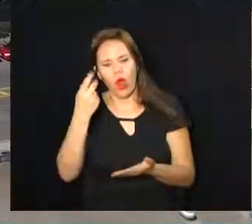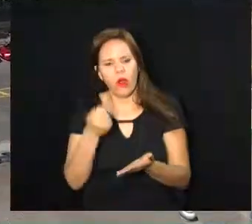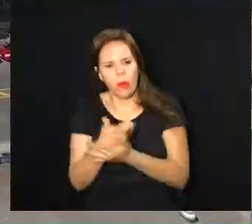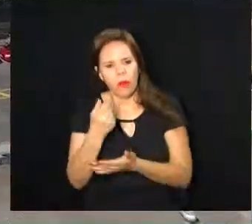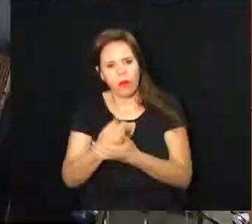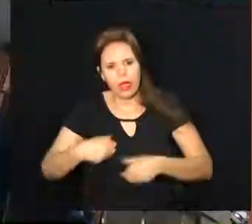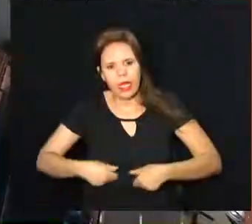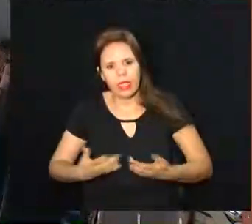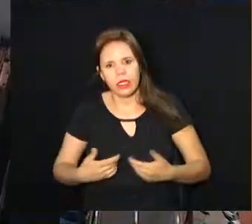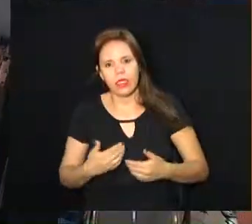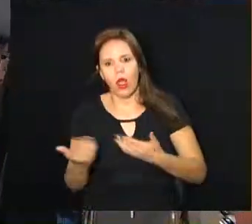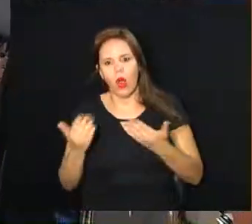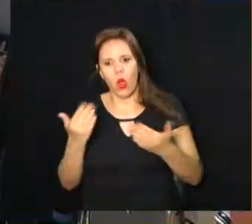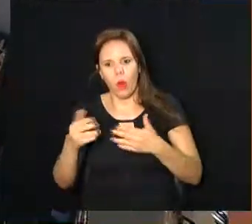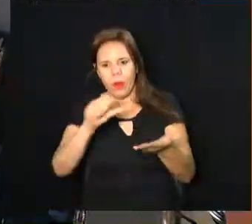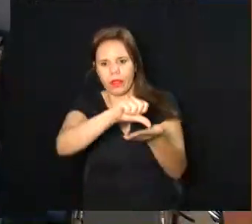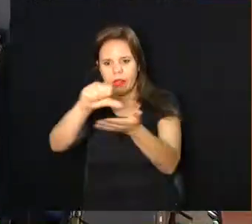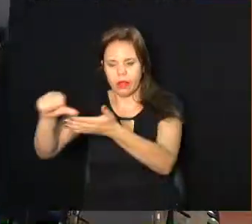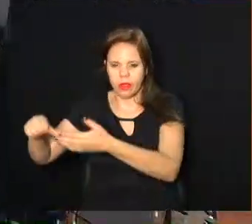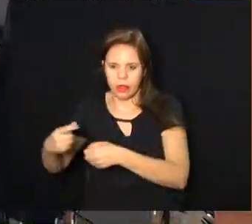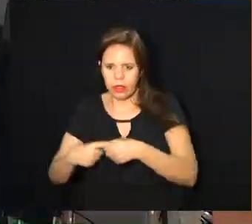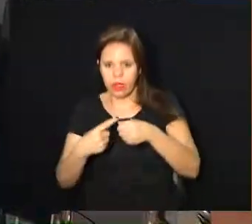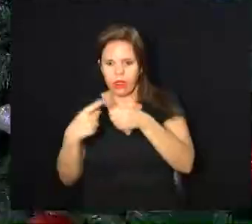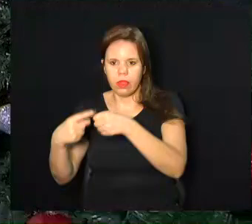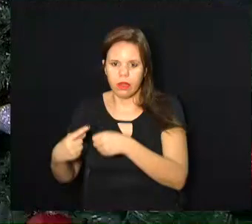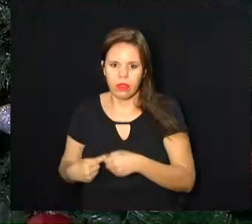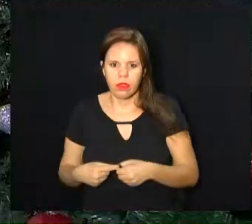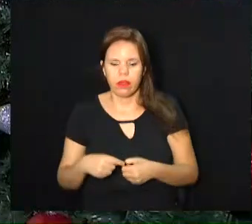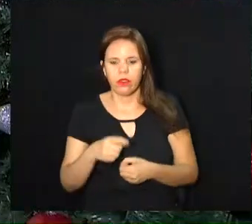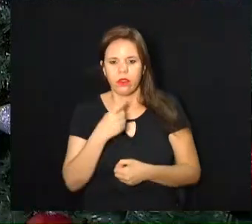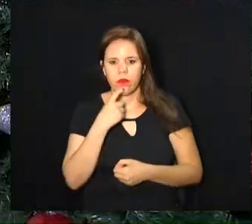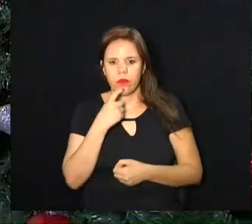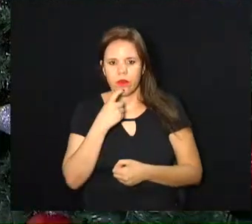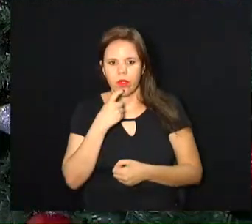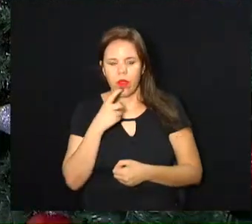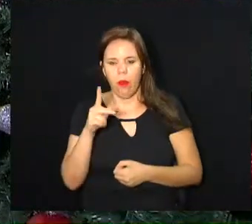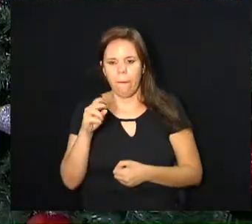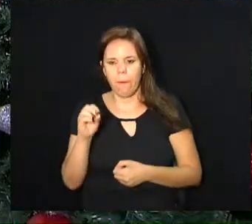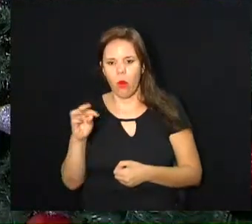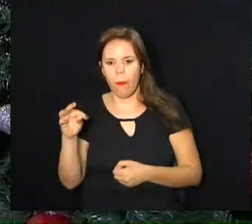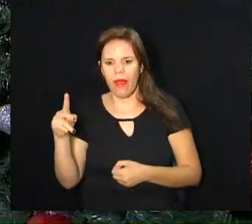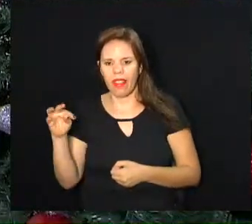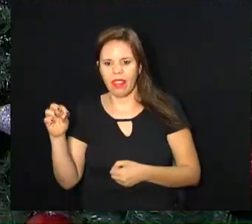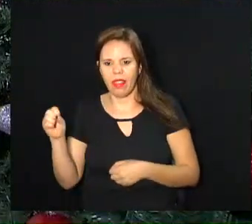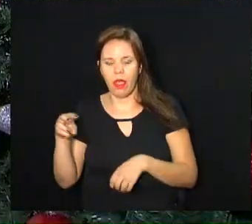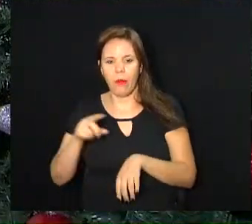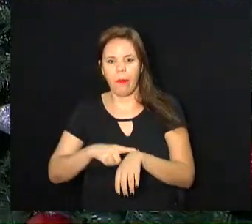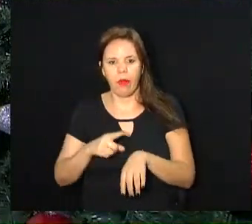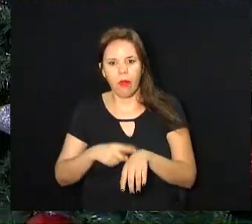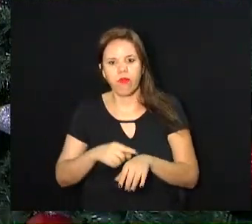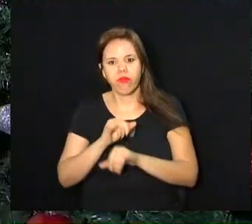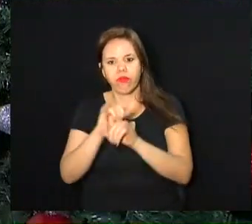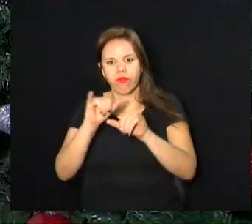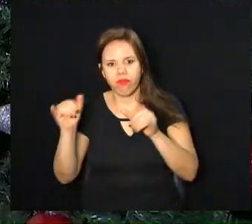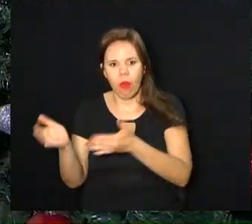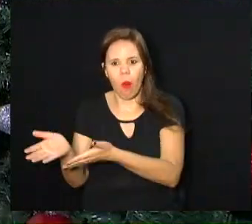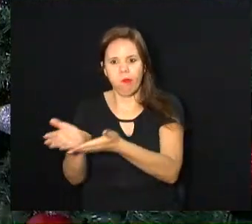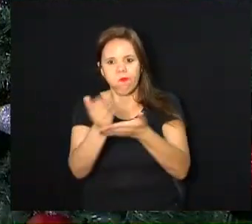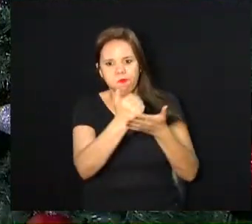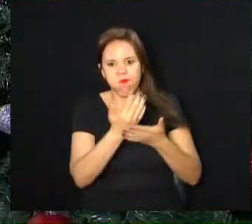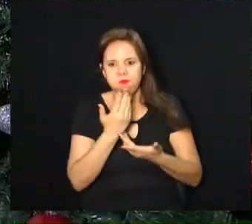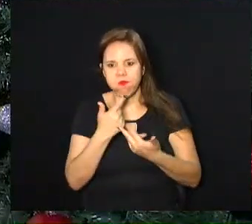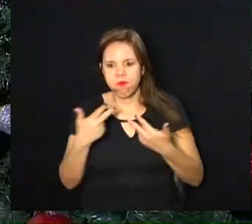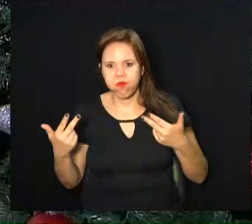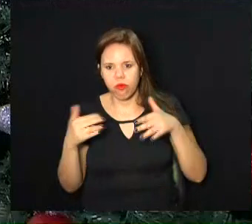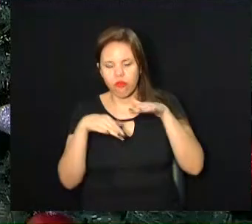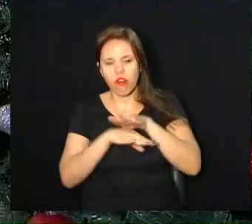com cidades da região metropolitana de Campinas. Poupa Tempo faz campanha de arrecadação de alimentos. A